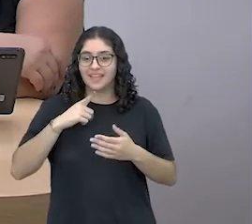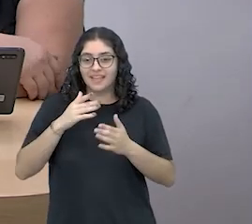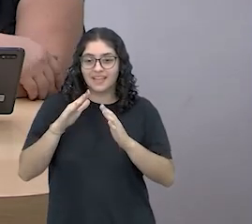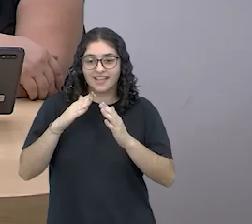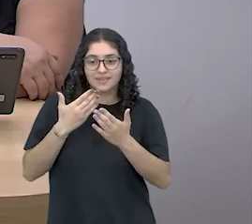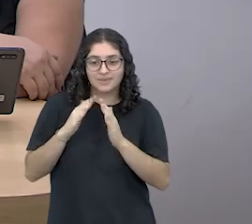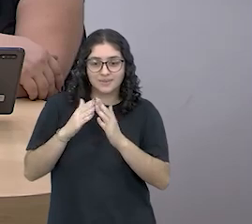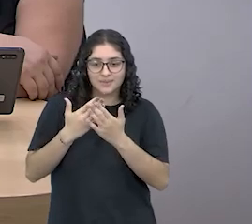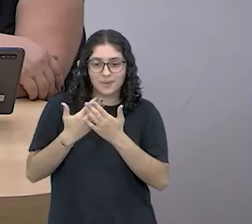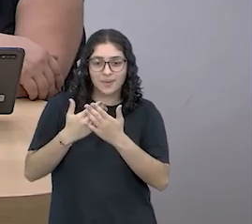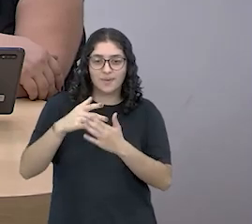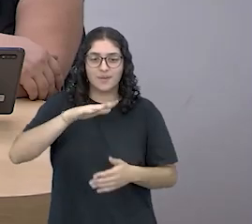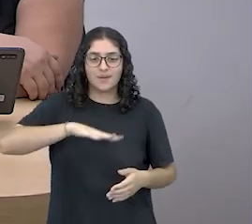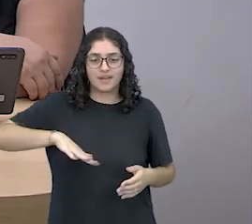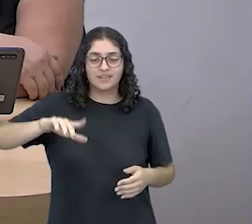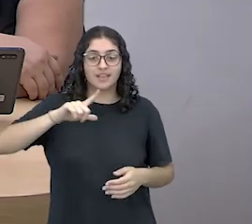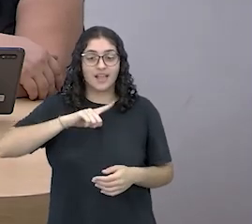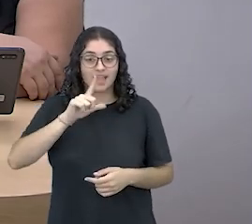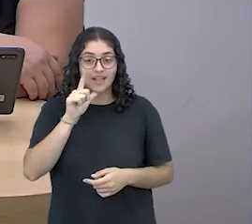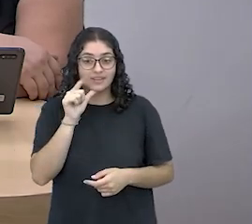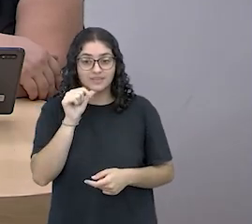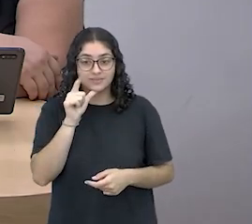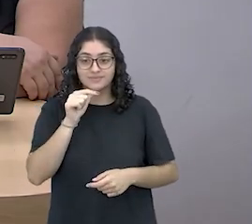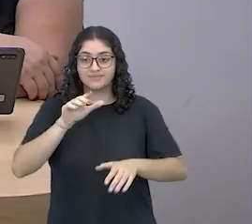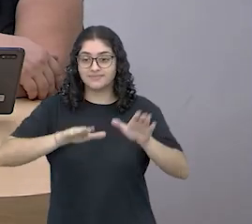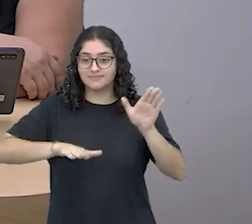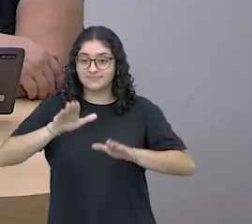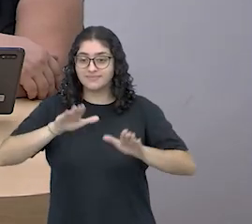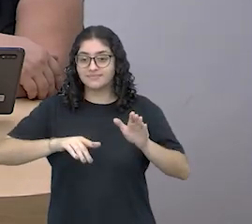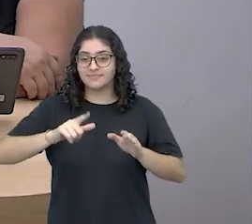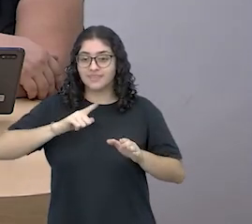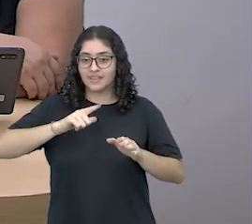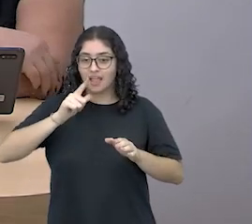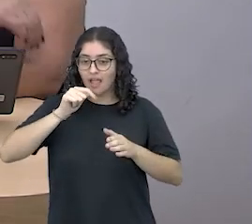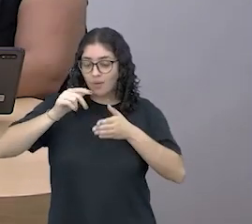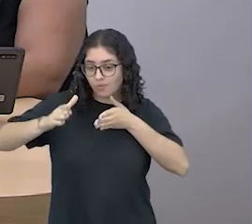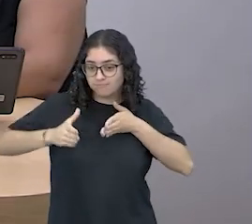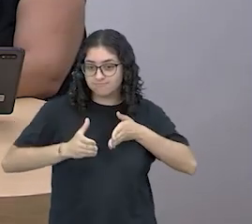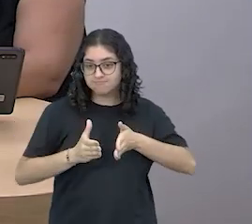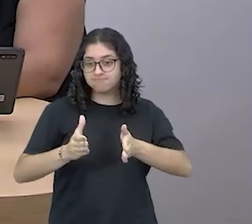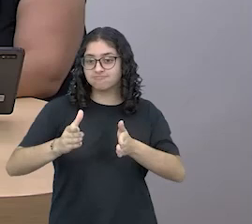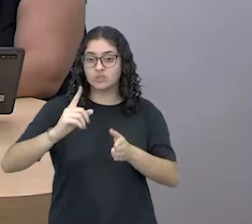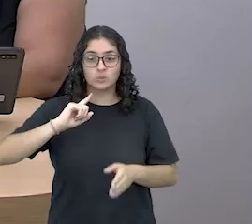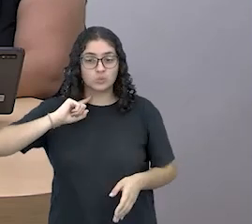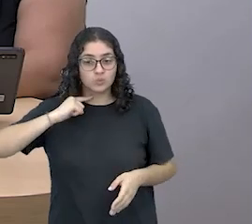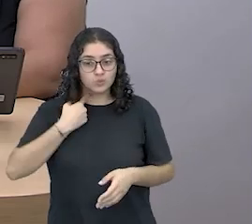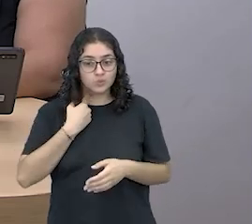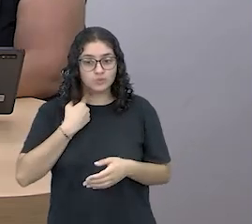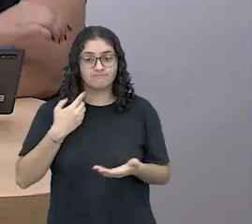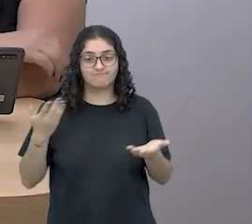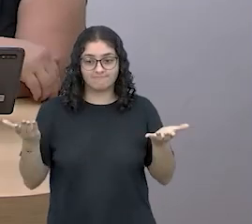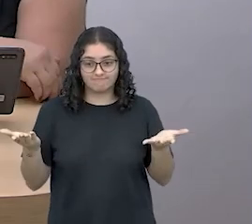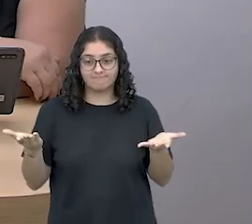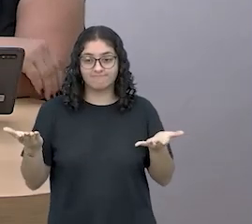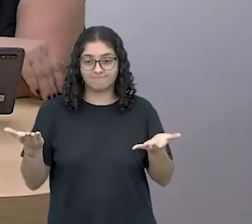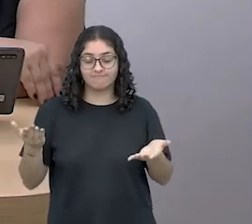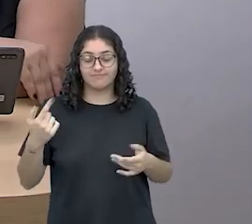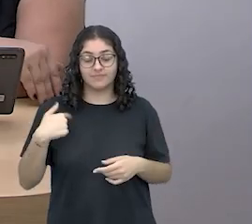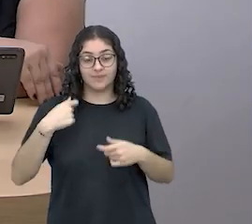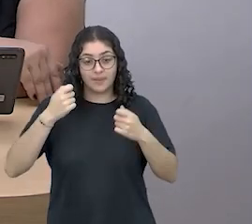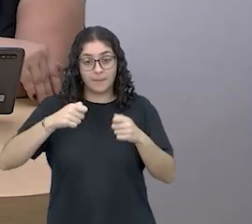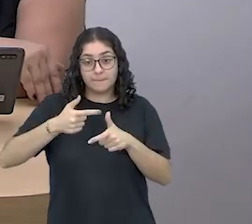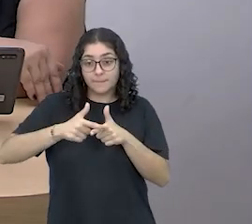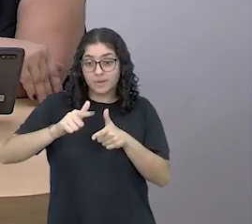escola, né, as fontes de água potável. Às vezes eu tenho um rio perto da minha escola que está poluído, né? Sim. E eu posso trazer